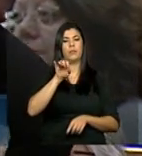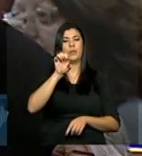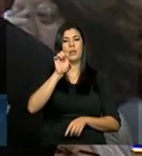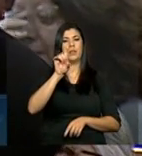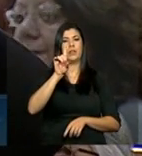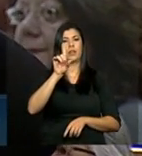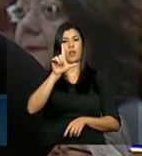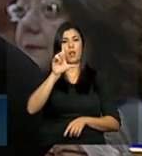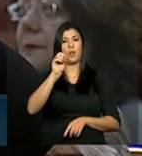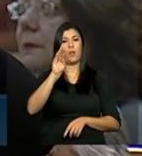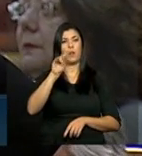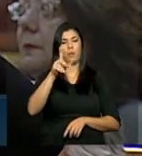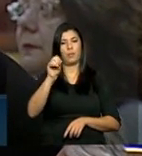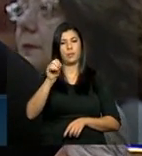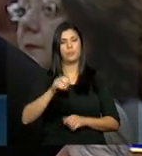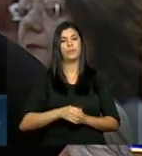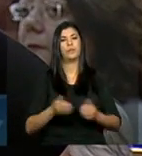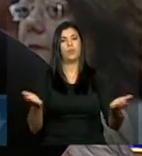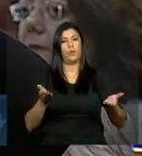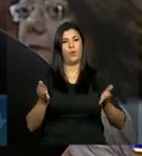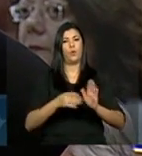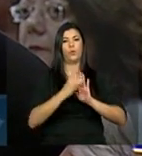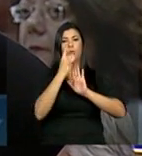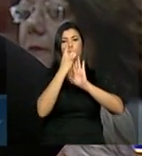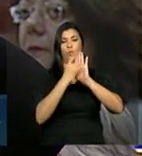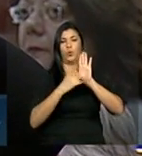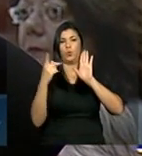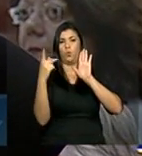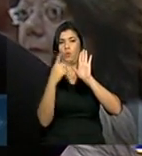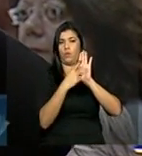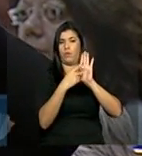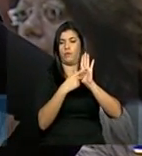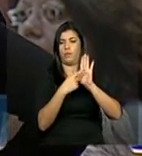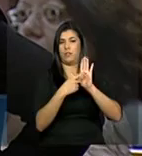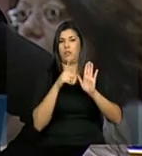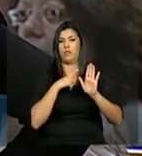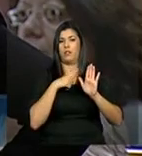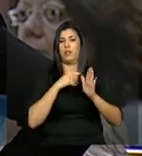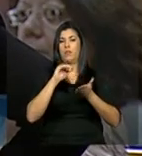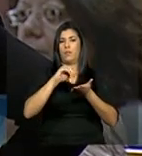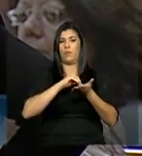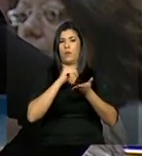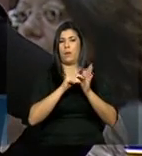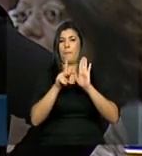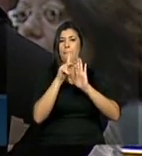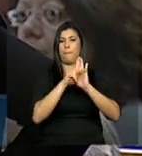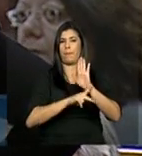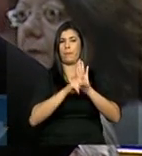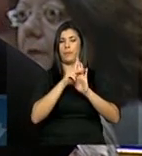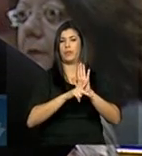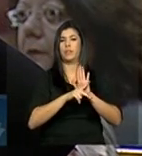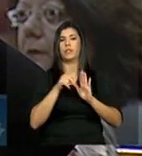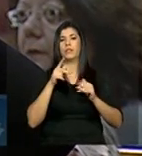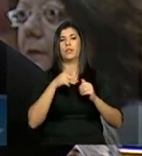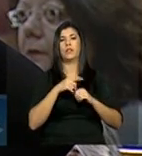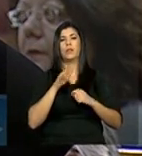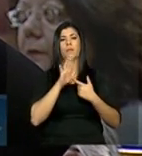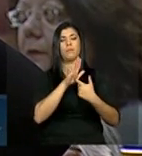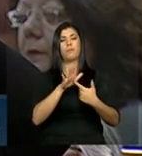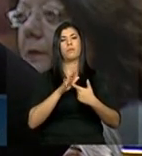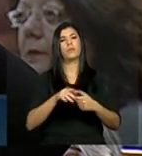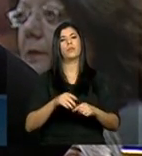Diário Oficial traz hoje uma portaria assinada pela Fazenda e pelo Ministério de Minas e Energia que permite para a